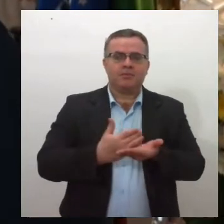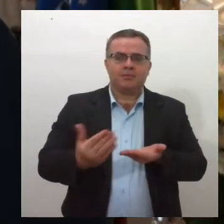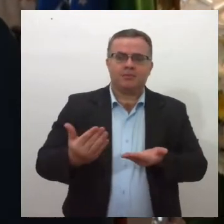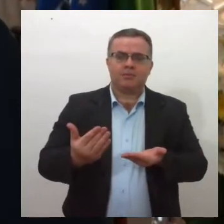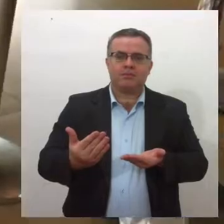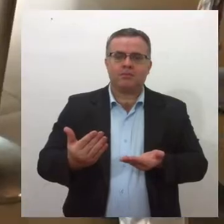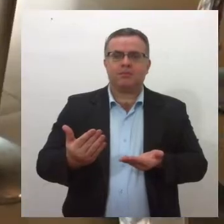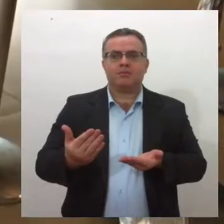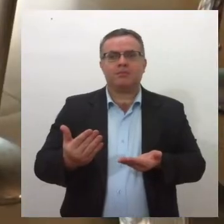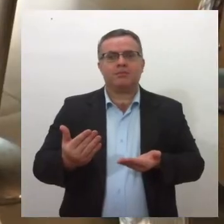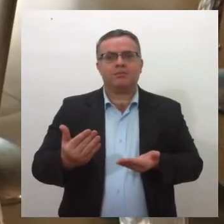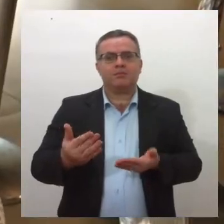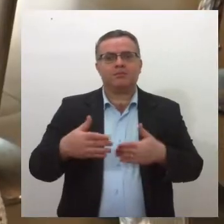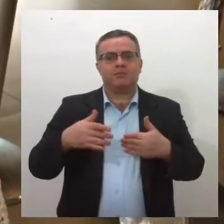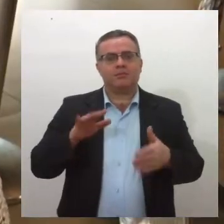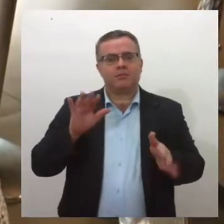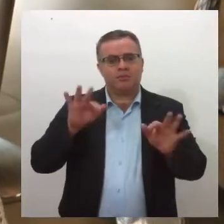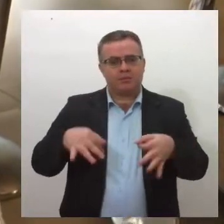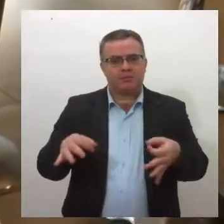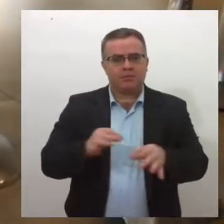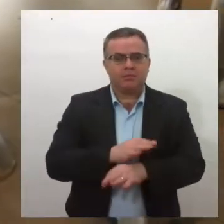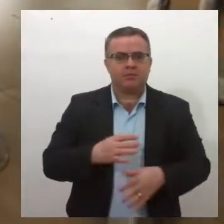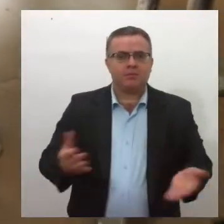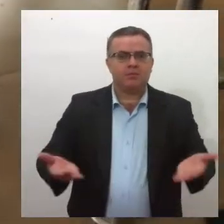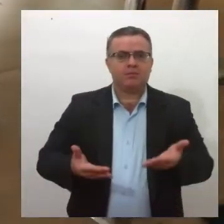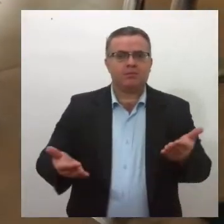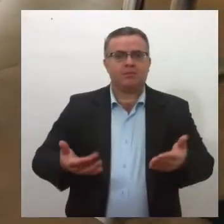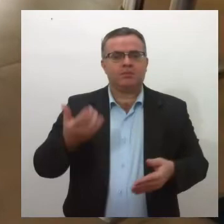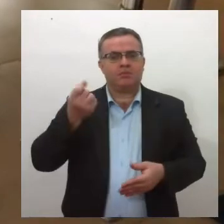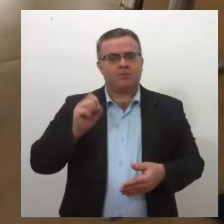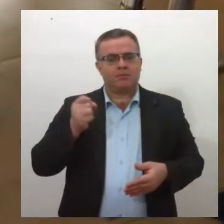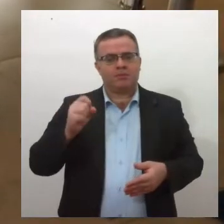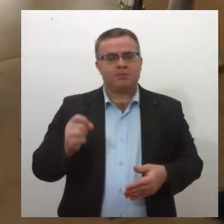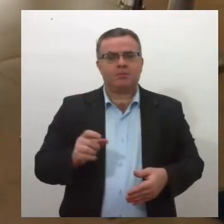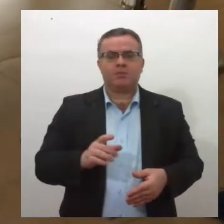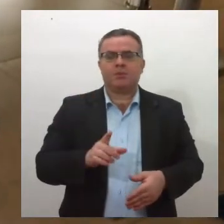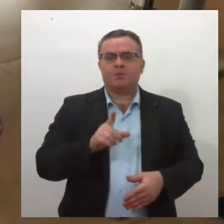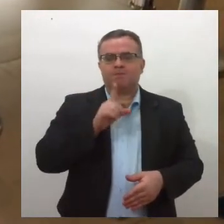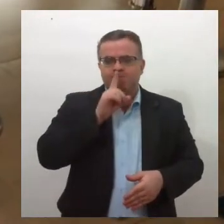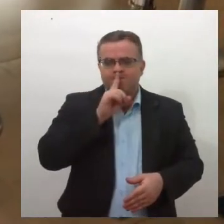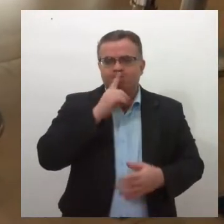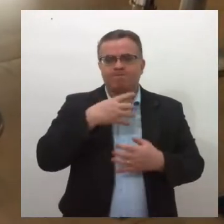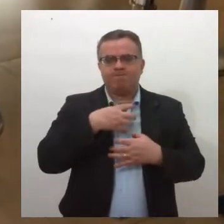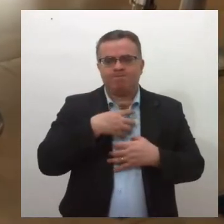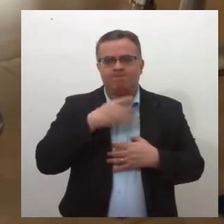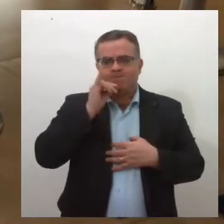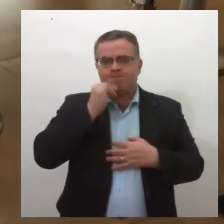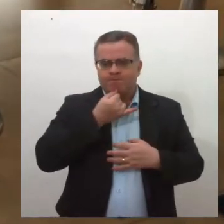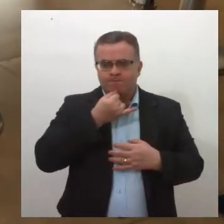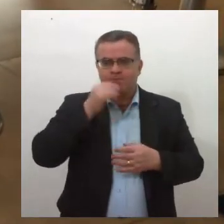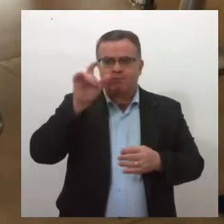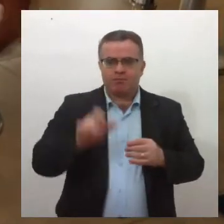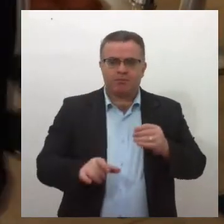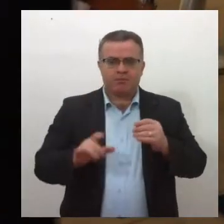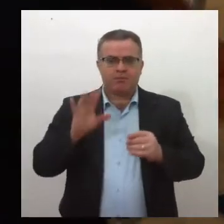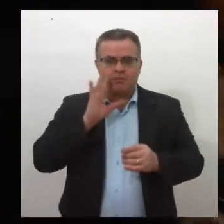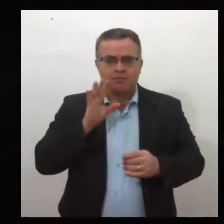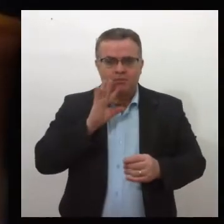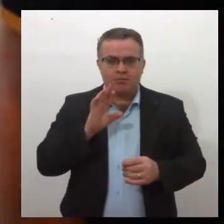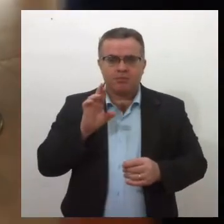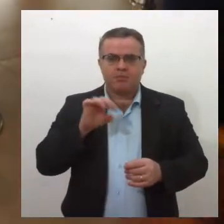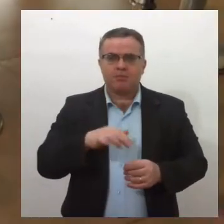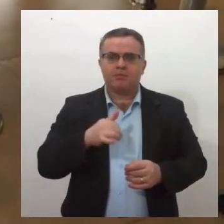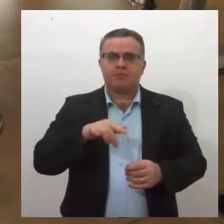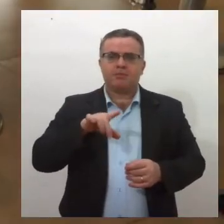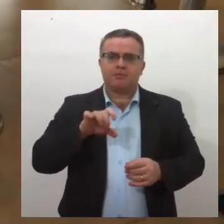e fim. O Sergipe hoje está de luto, está triste pela perda de uma pessoa íntegra como Reinaldo